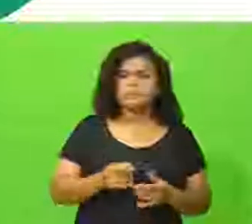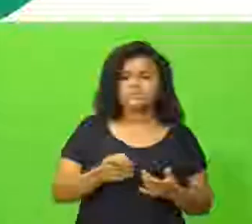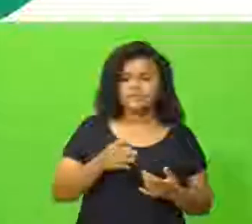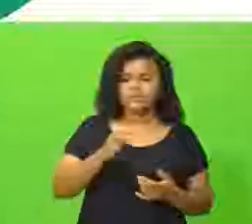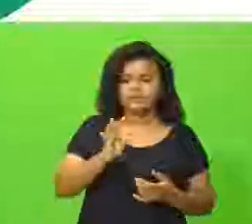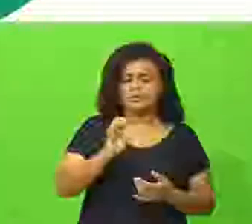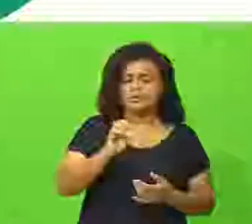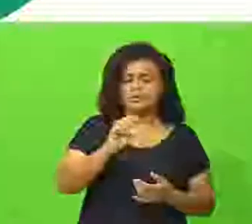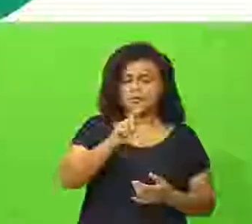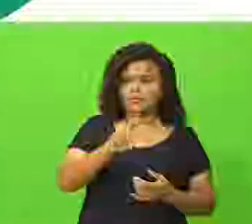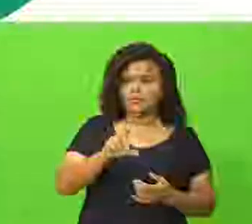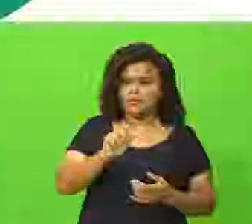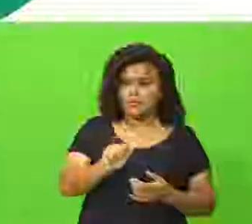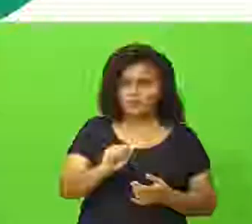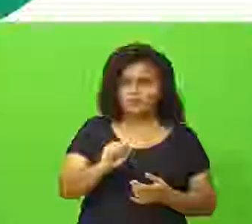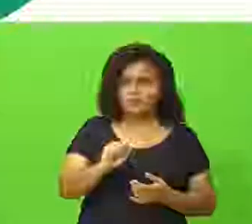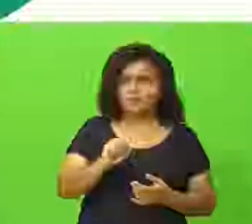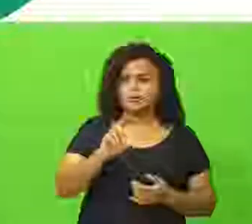diminuição